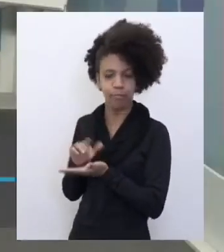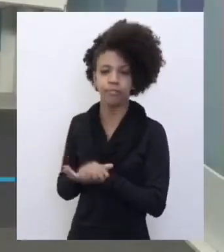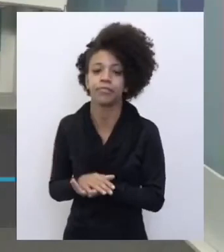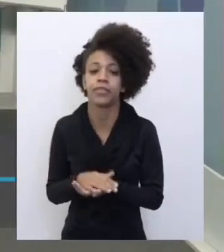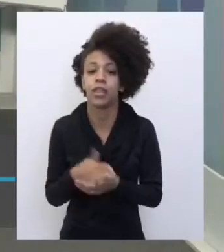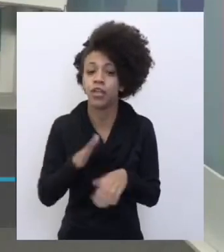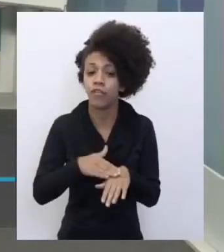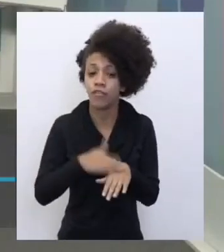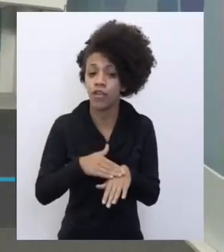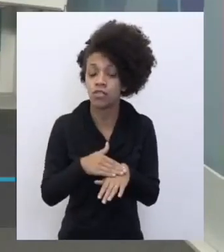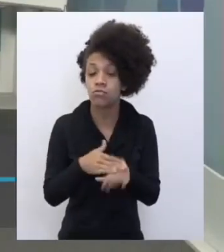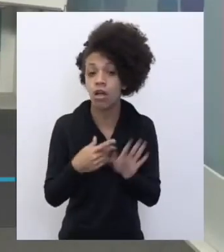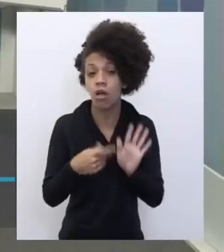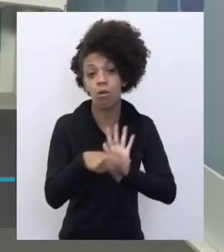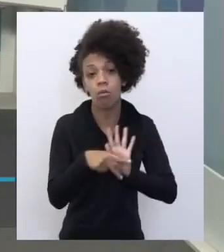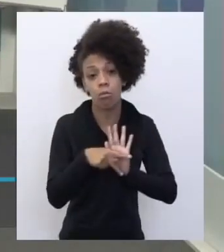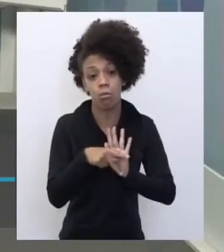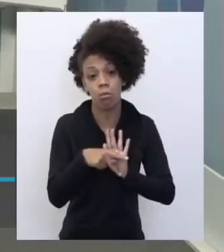meus próprios